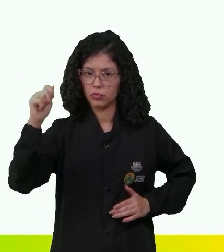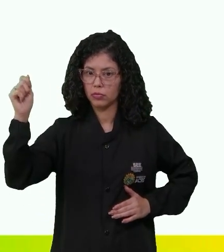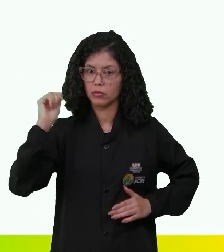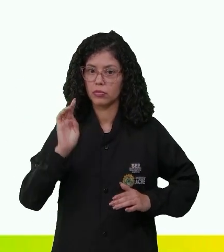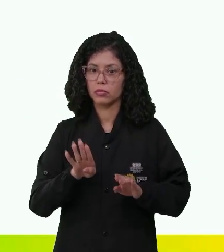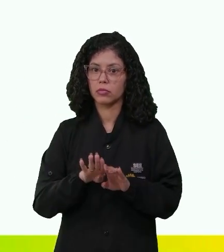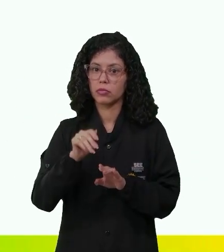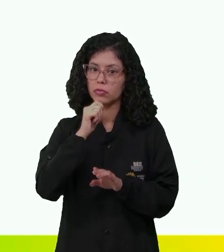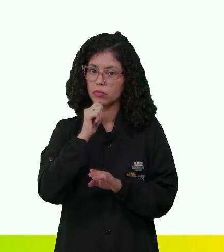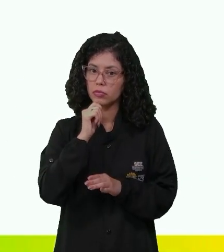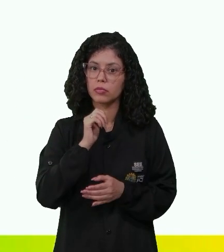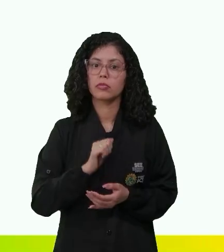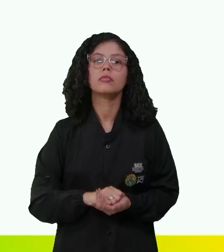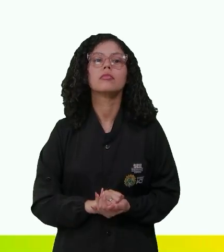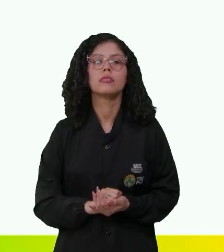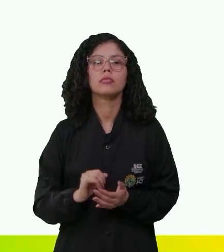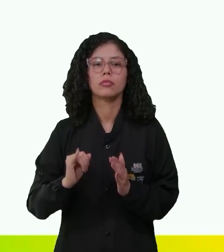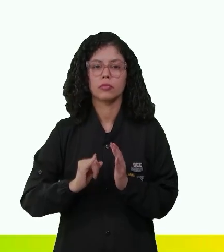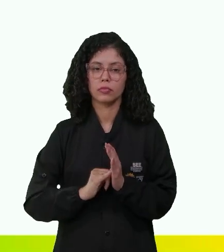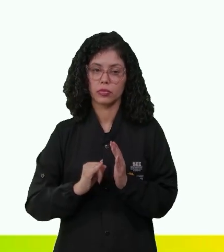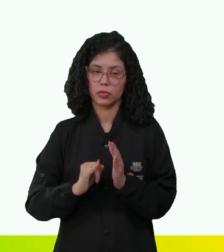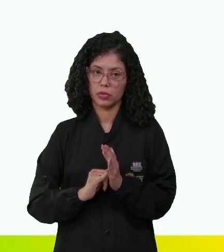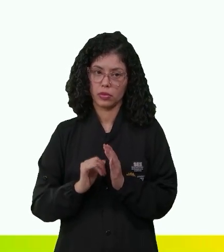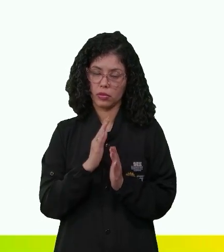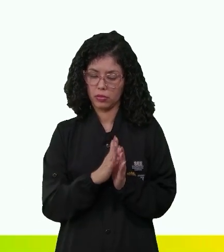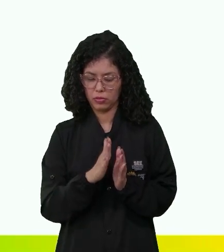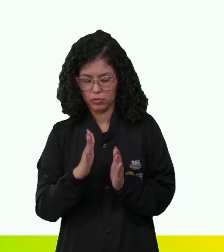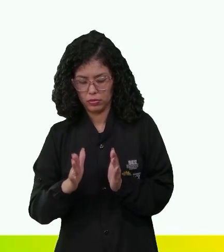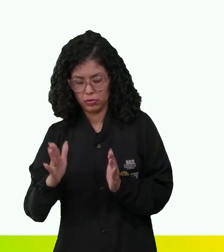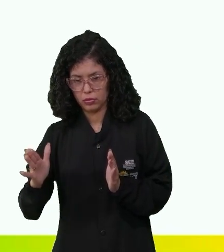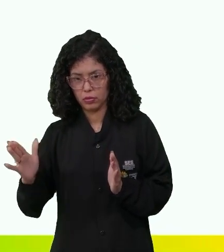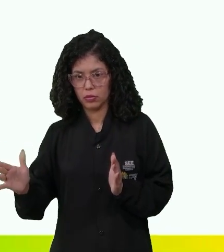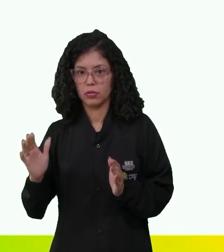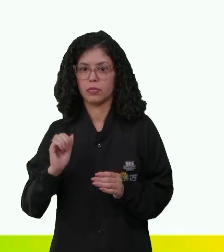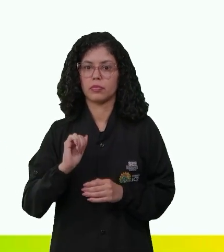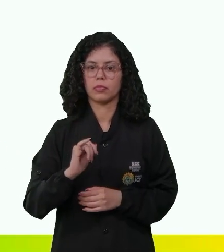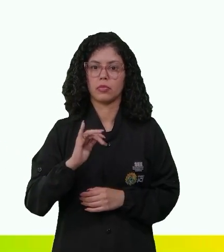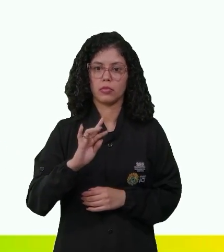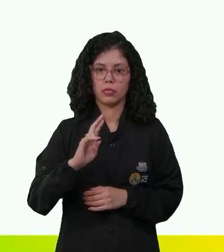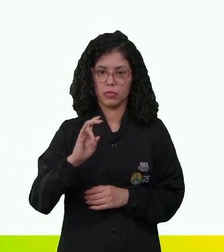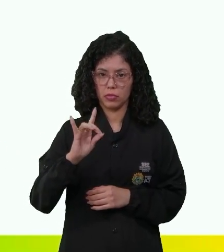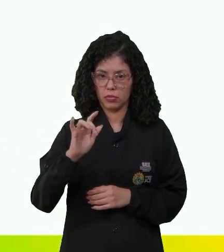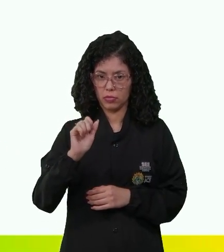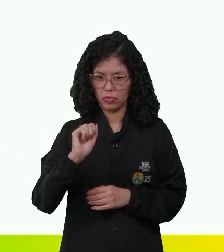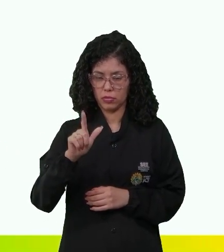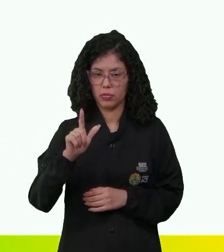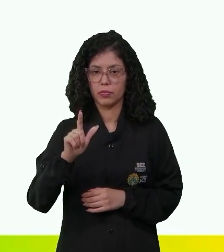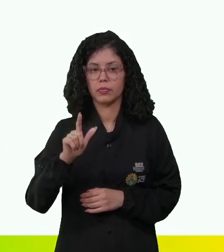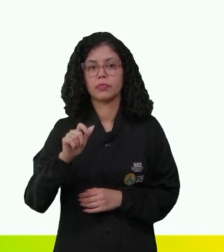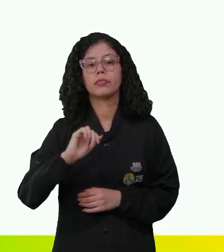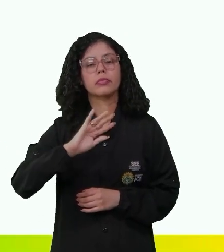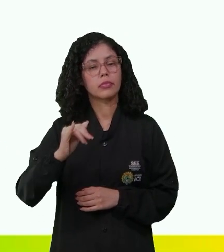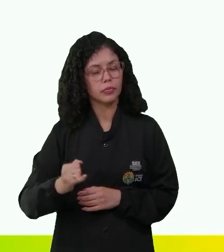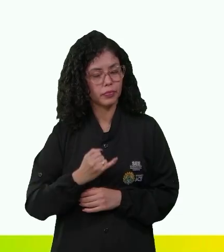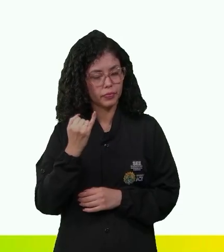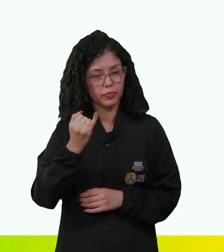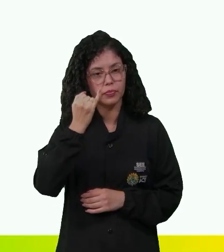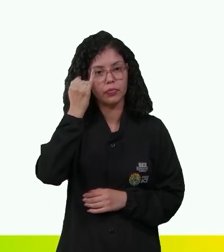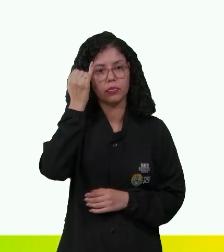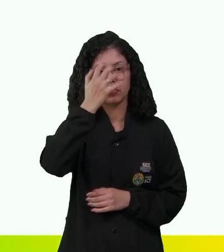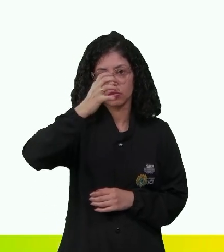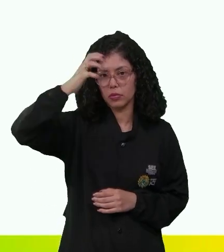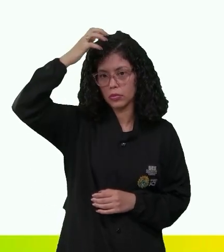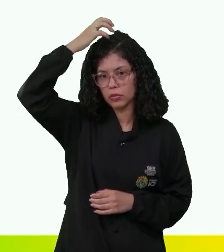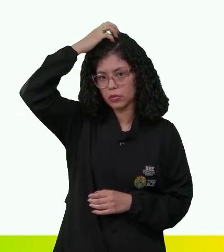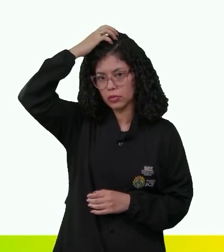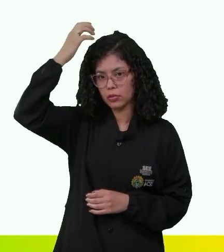institucional foi instituída ao longo do período imperial. Então é importante colocar o período do Império